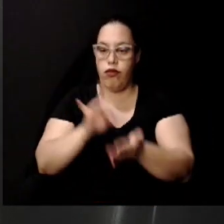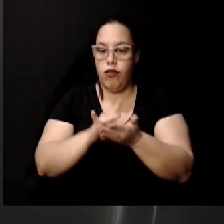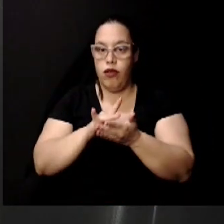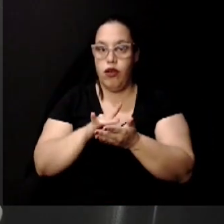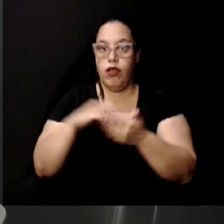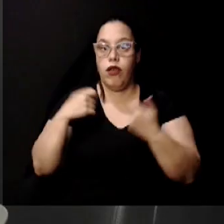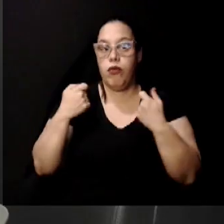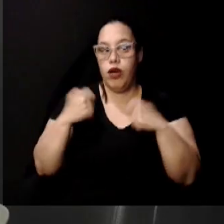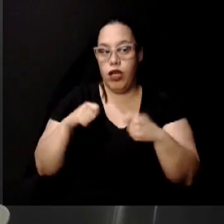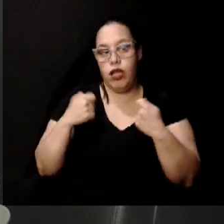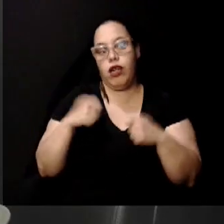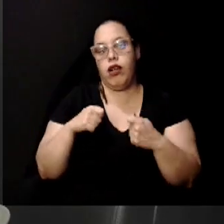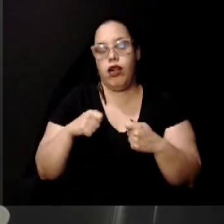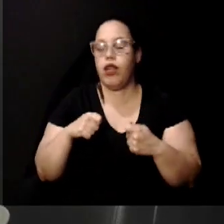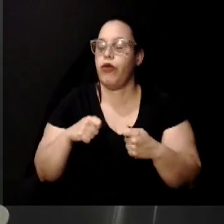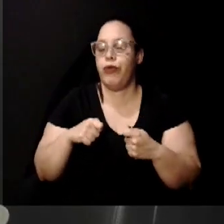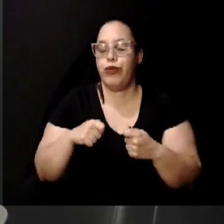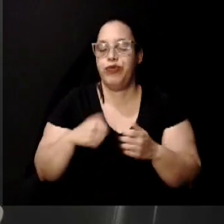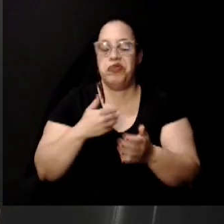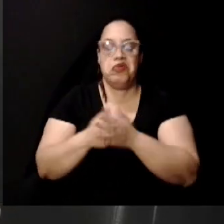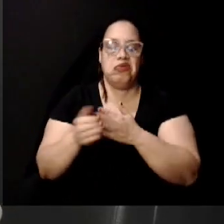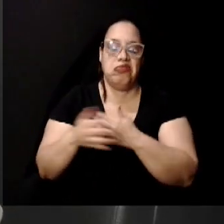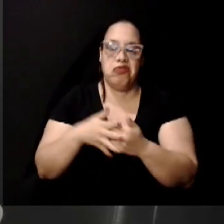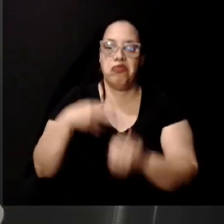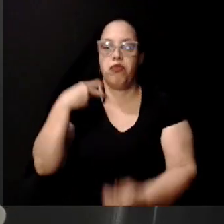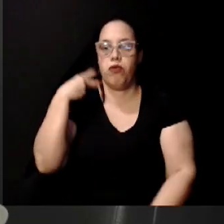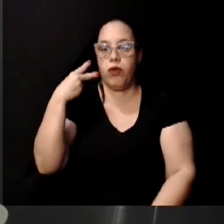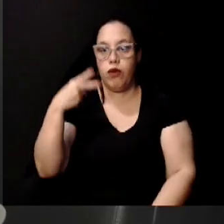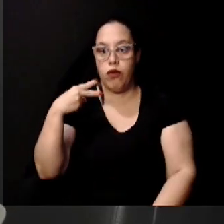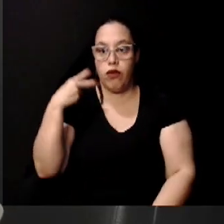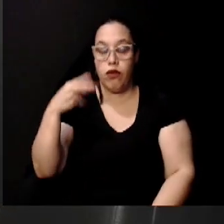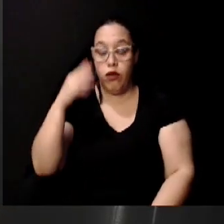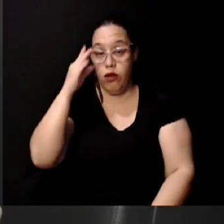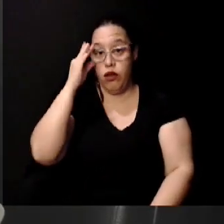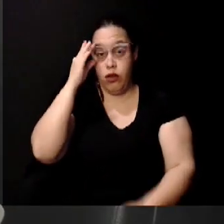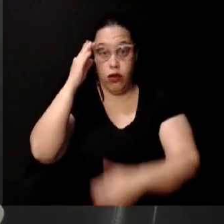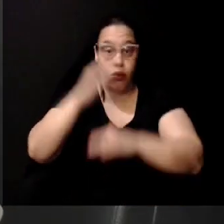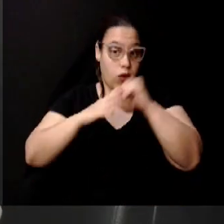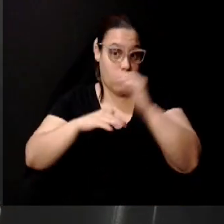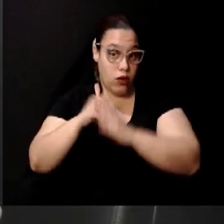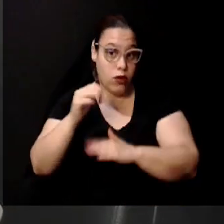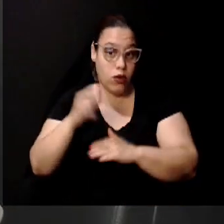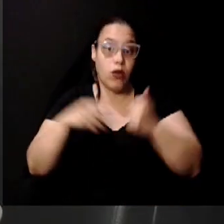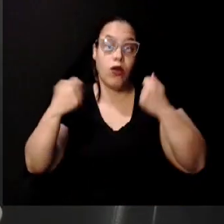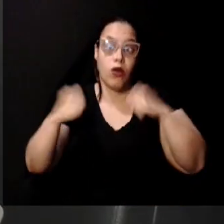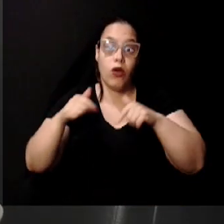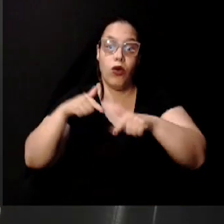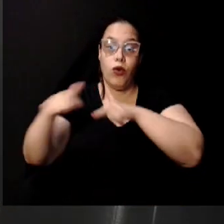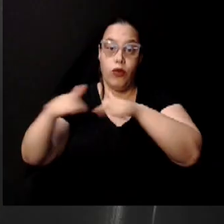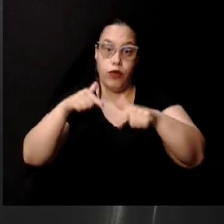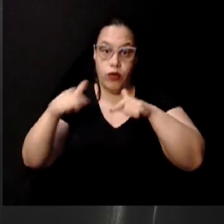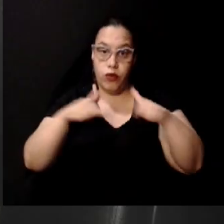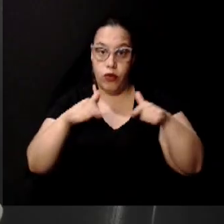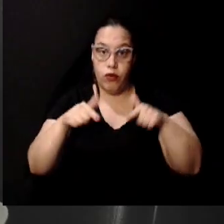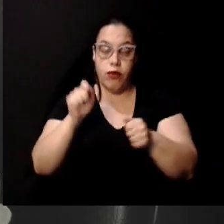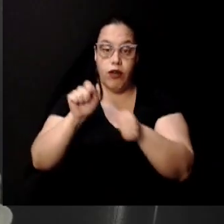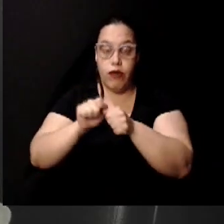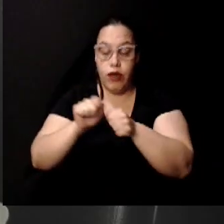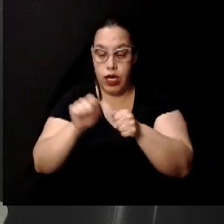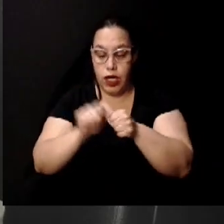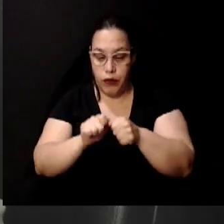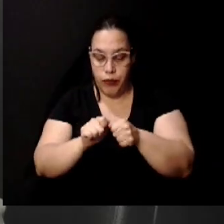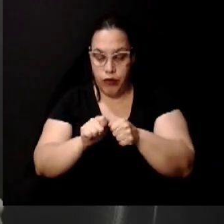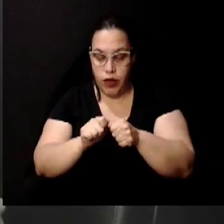A execução de qualquer política, qualquer serviço, precisa de trabalhadores para executar. E quando a gente está numa crise